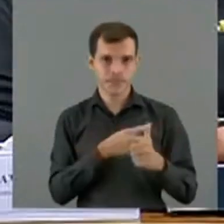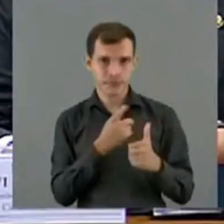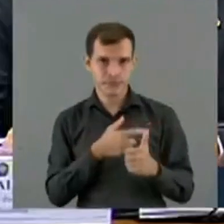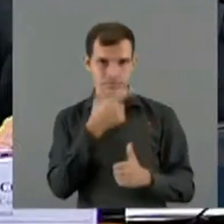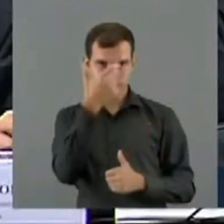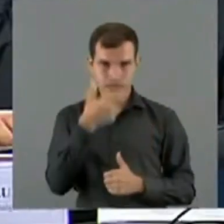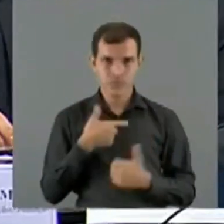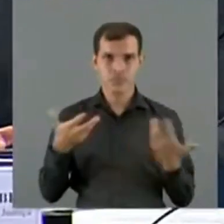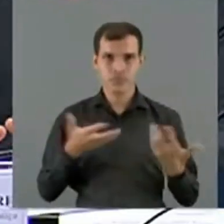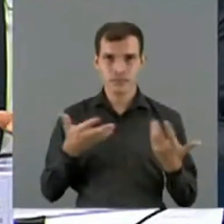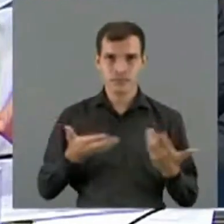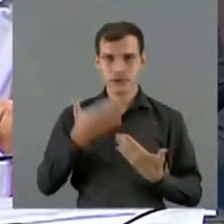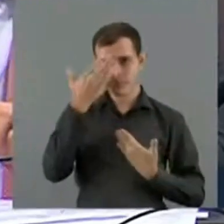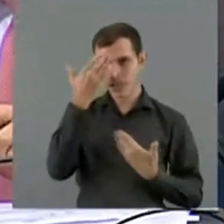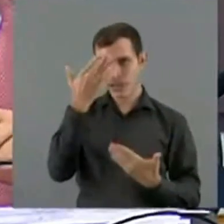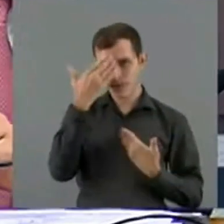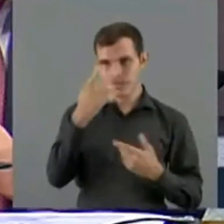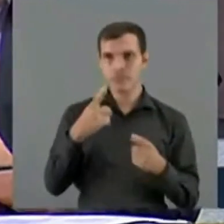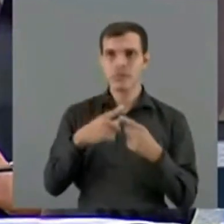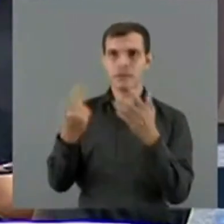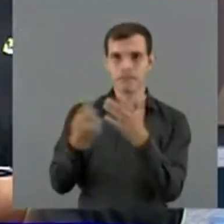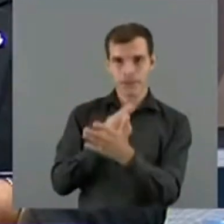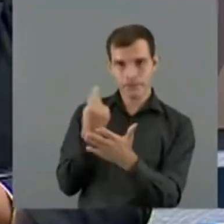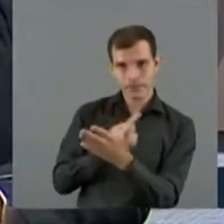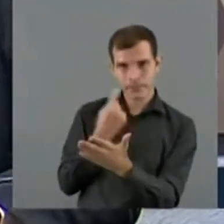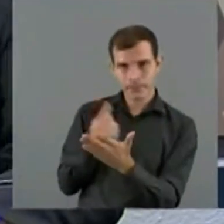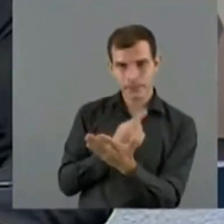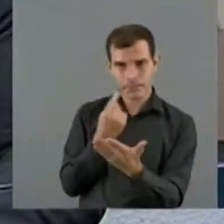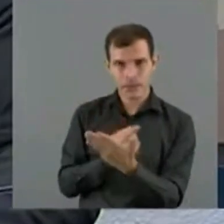agradecer as perguntas aqui